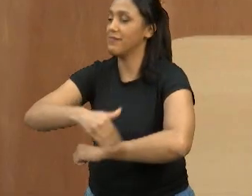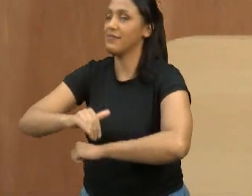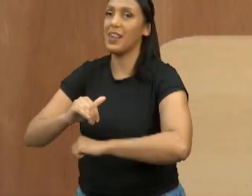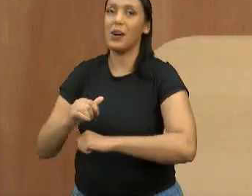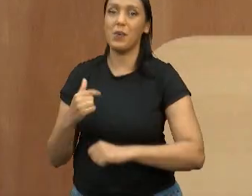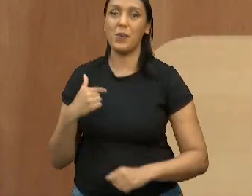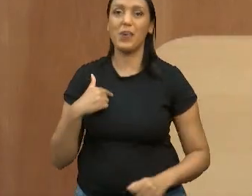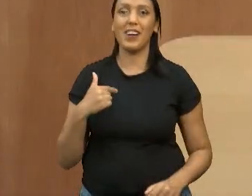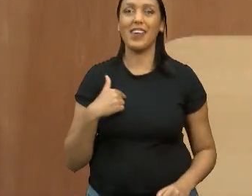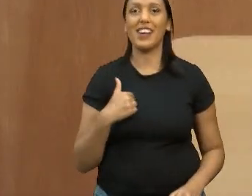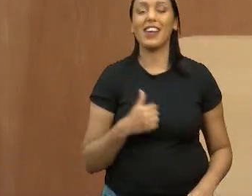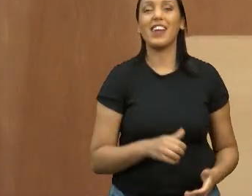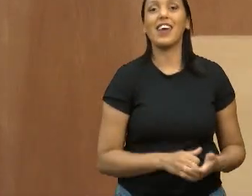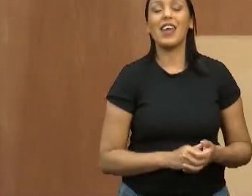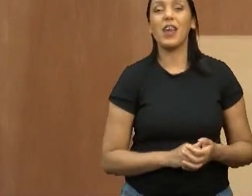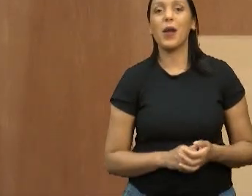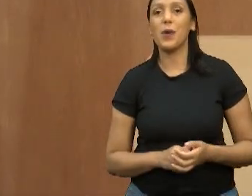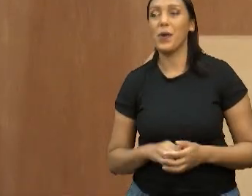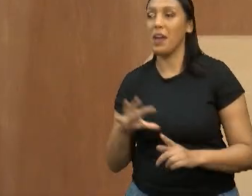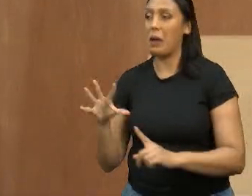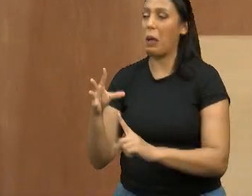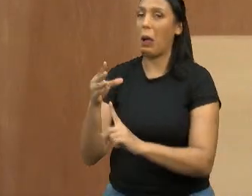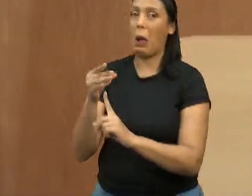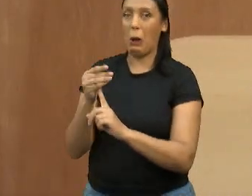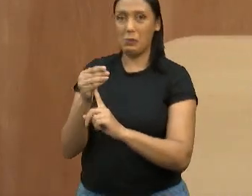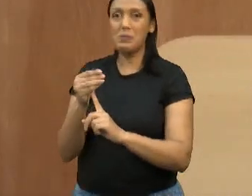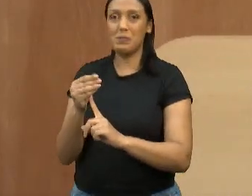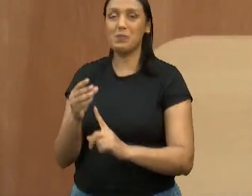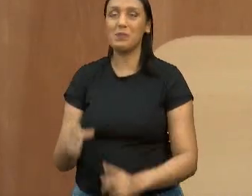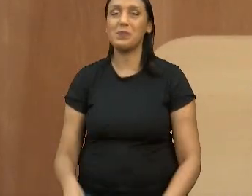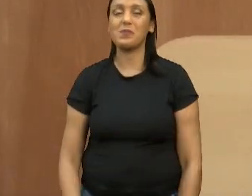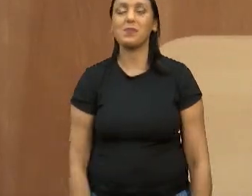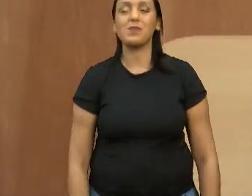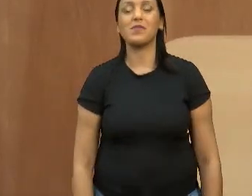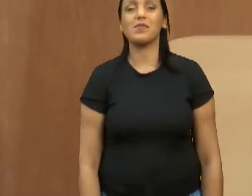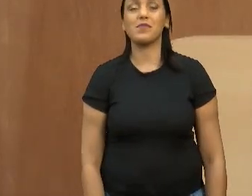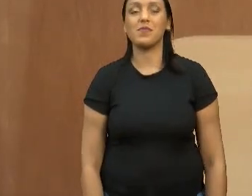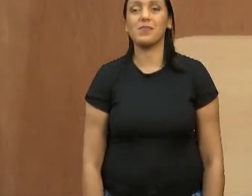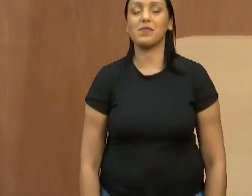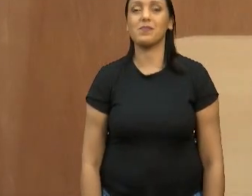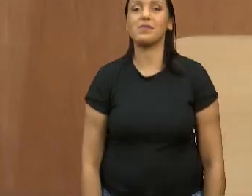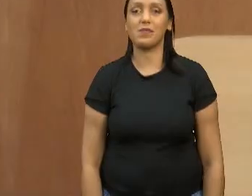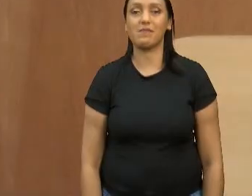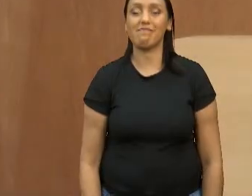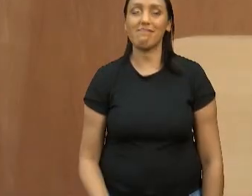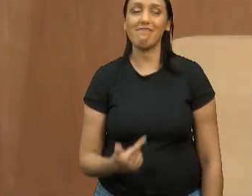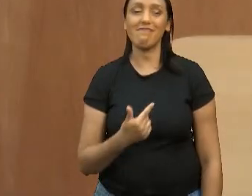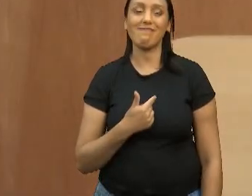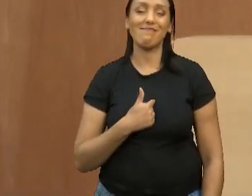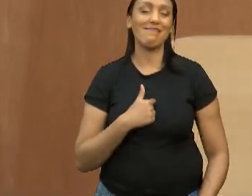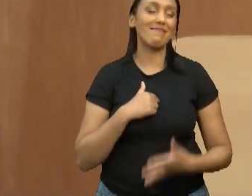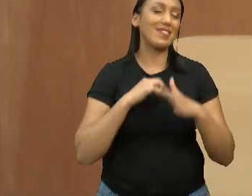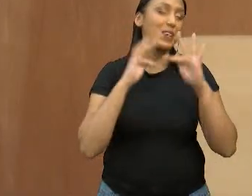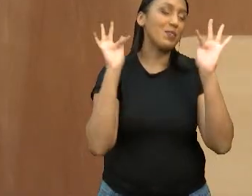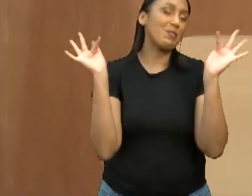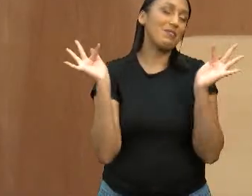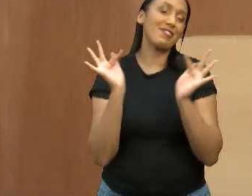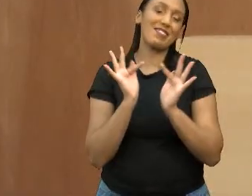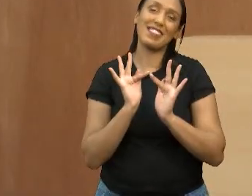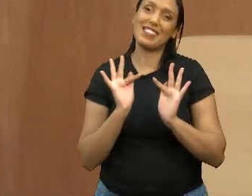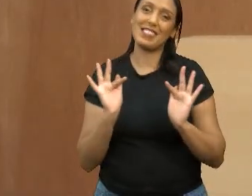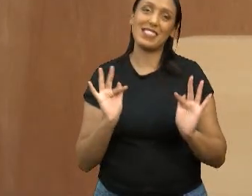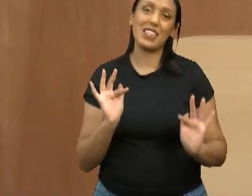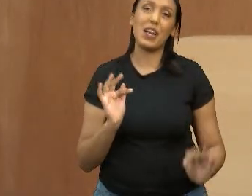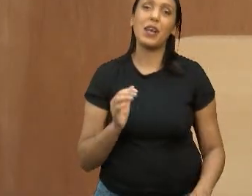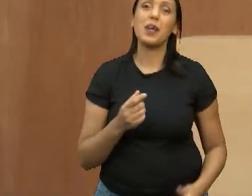coração, seja ele letrado ou não. Eu estou transbordando por vocês a